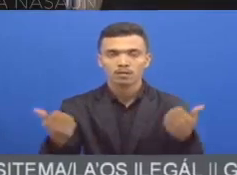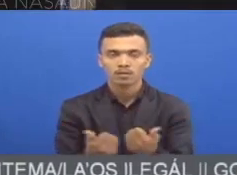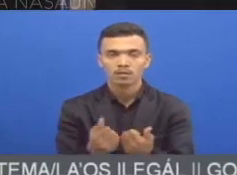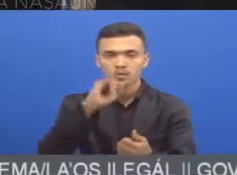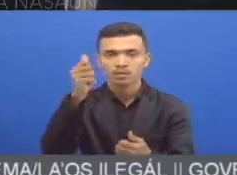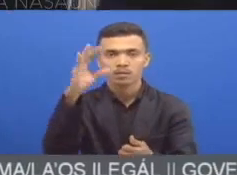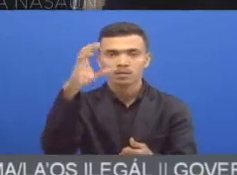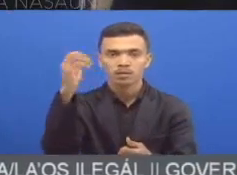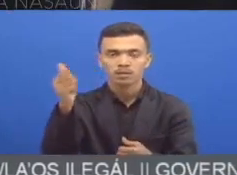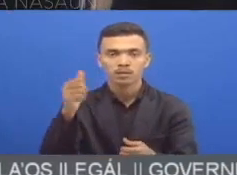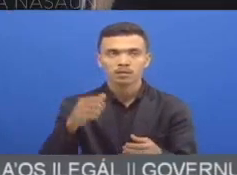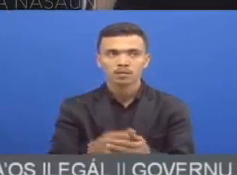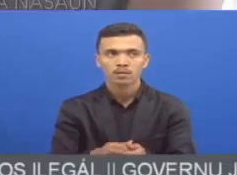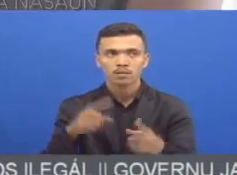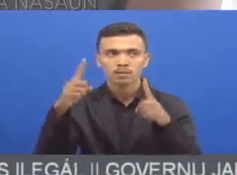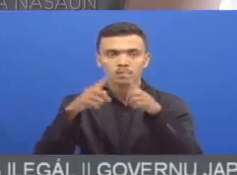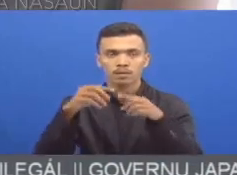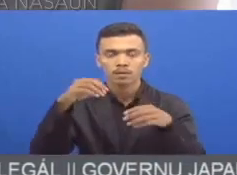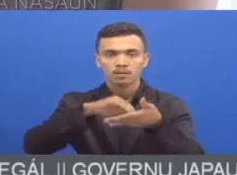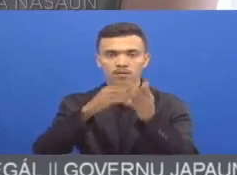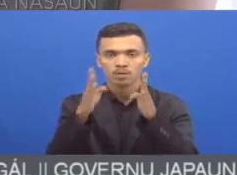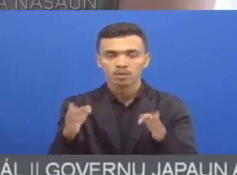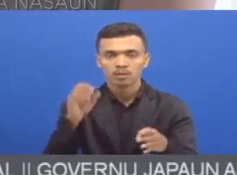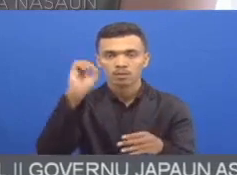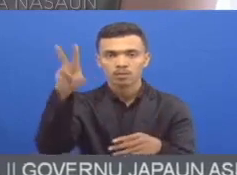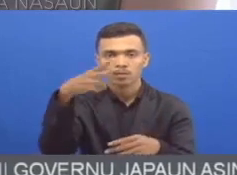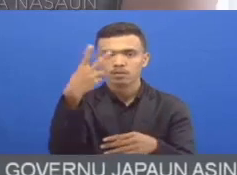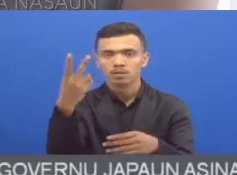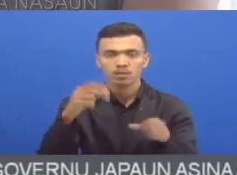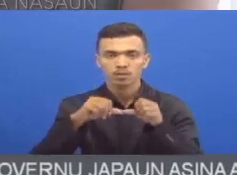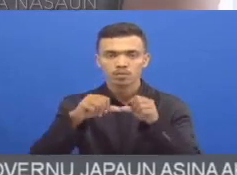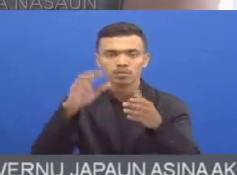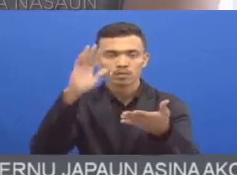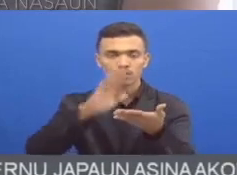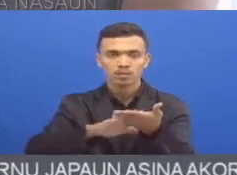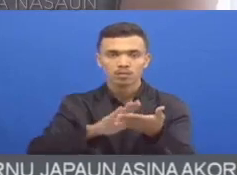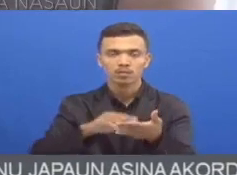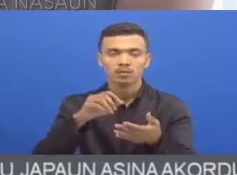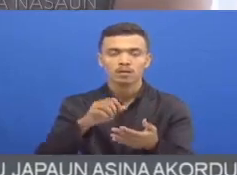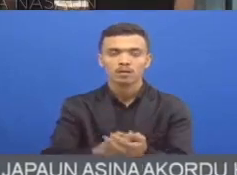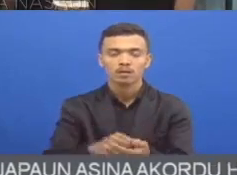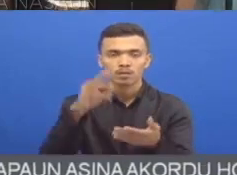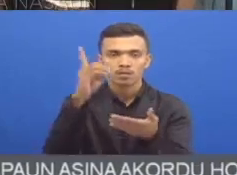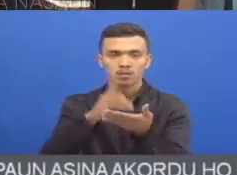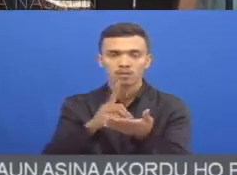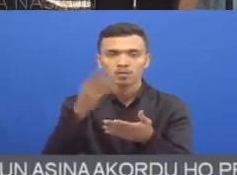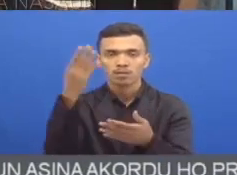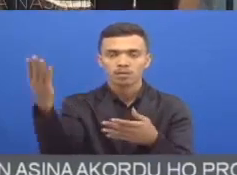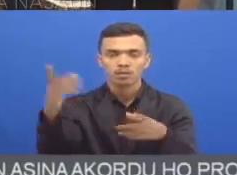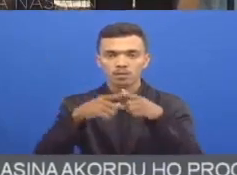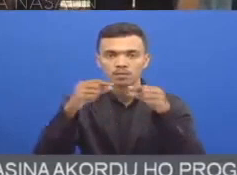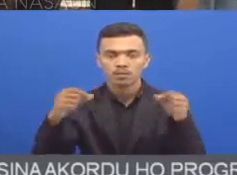Zaika halau despedida ba bolseiro Timoruan na Insanulo Resindrua ba continua estudo curso mestrado no doutoramento e Japão